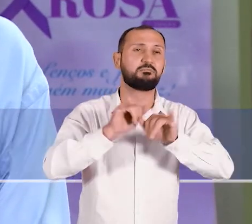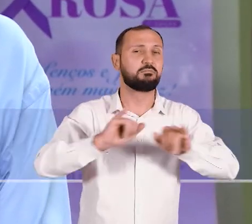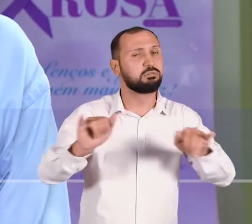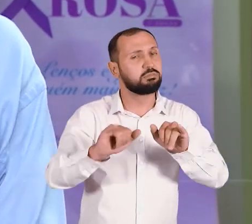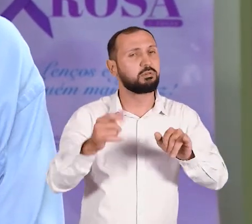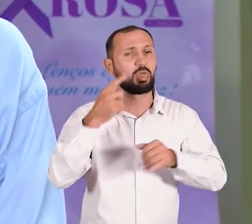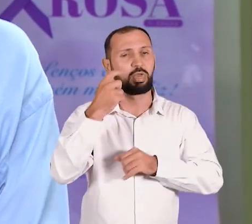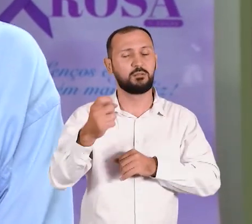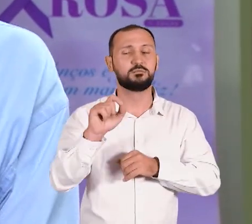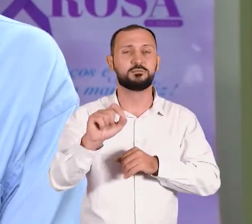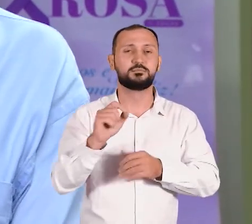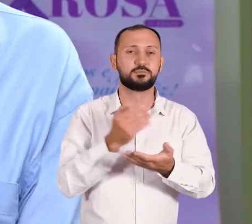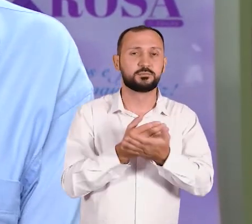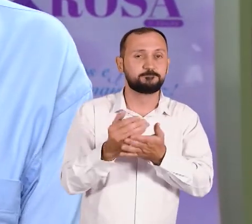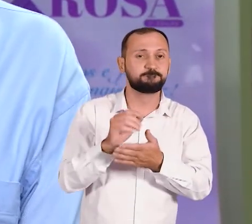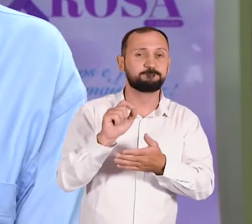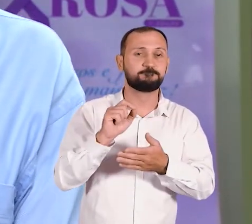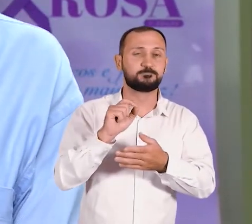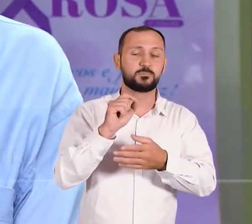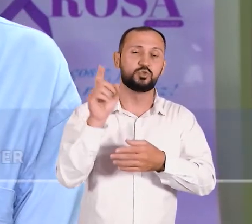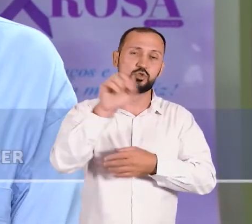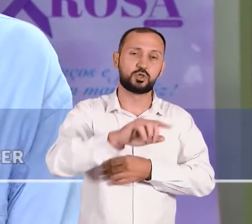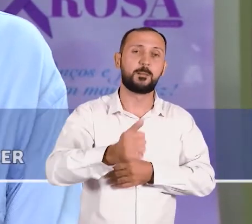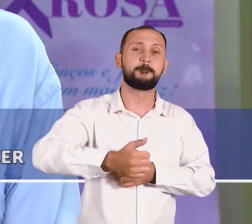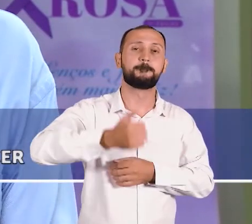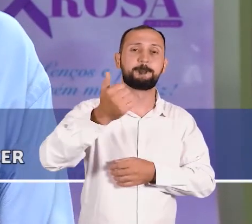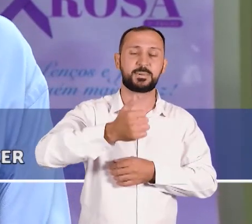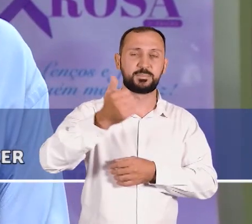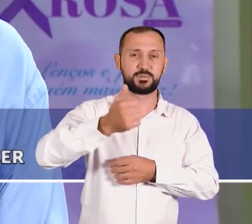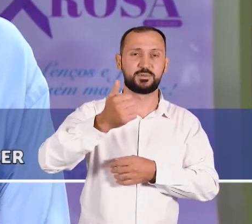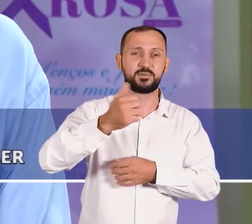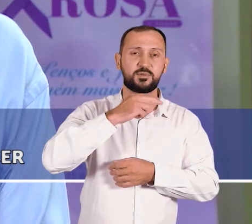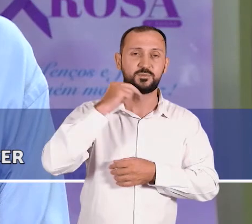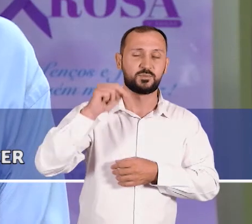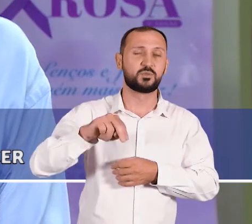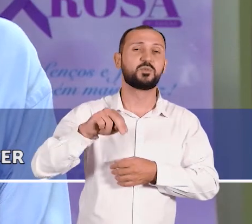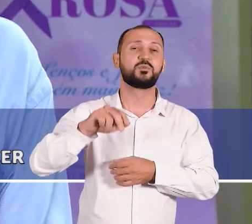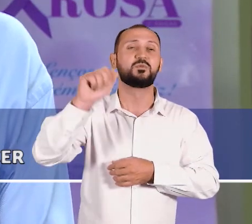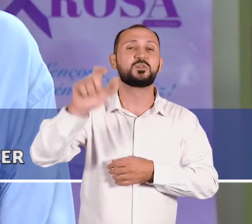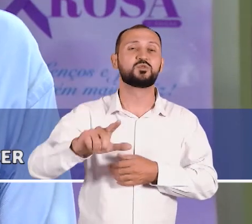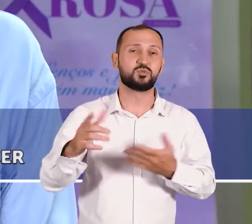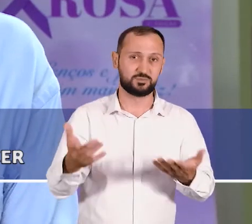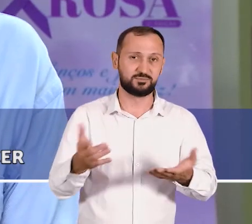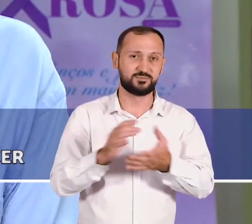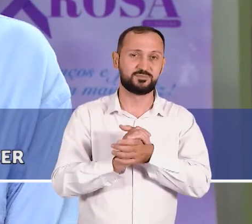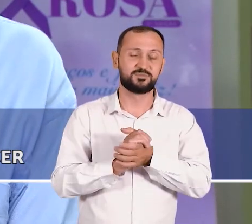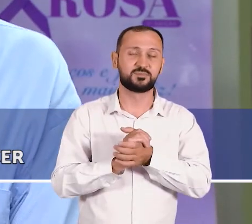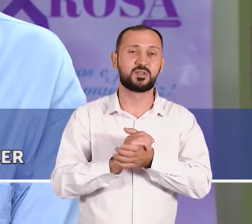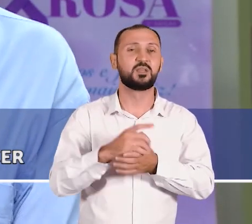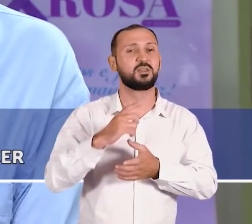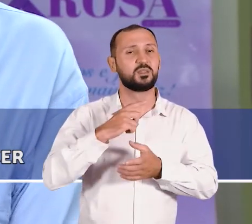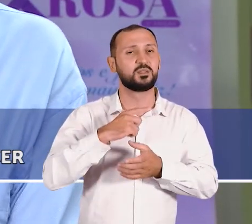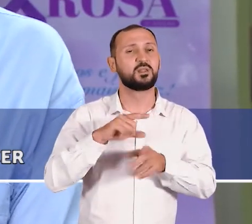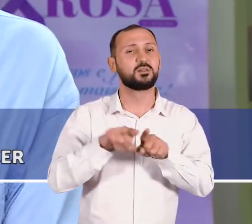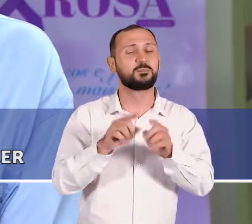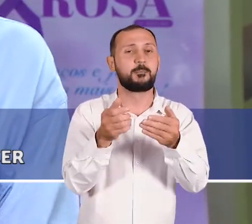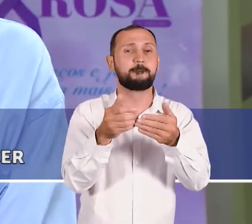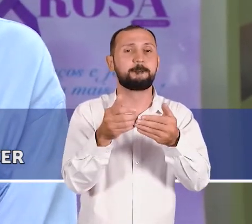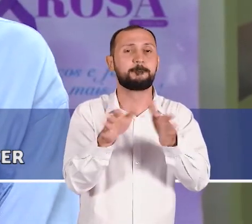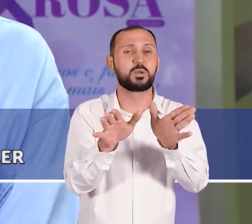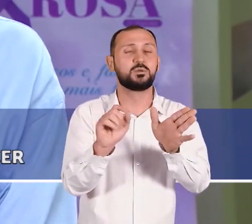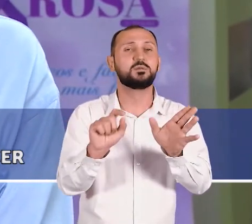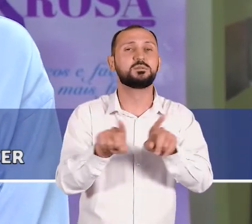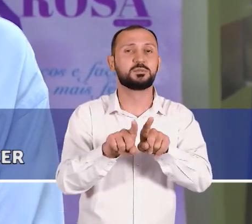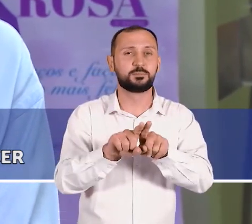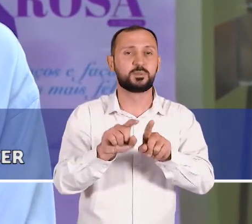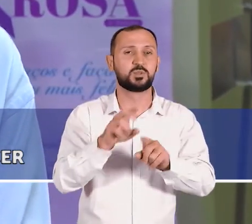interessante, e lançamos então já a partir do dia 1º, né, o Novembro Azul. Nós também temos